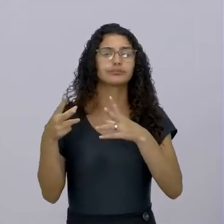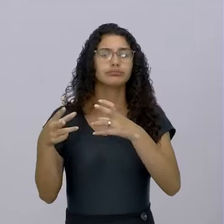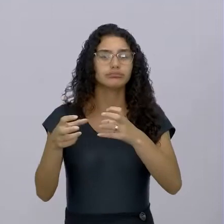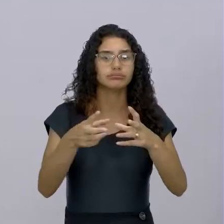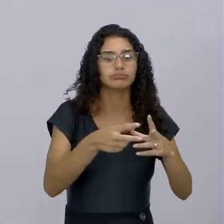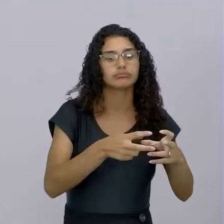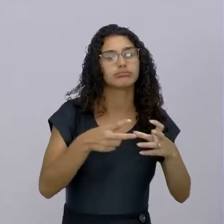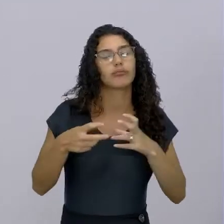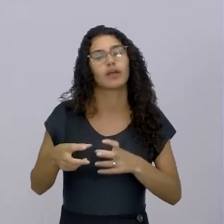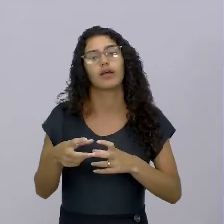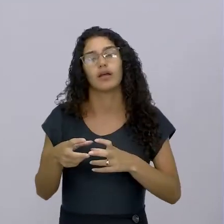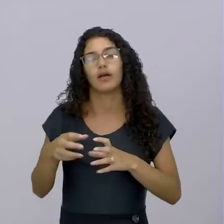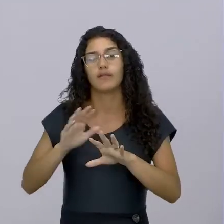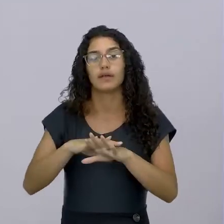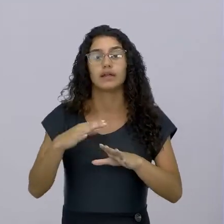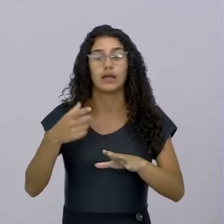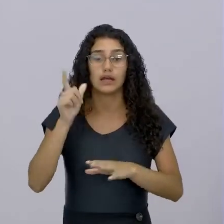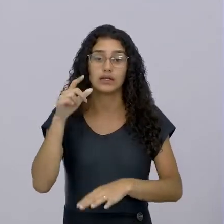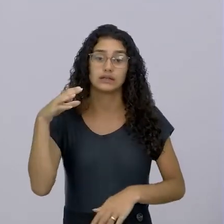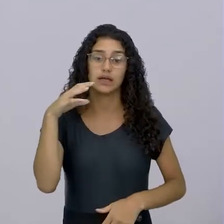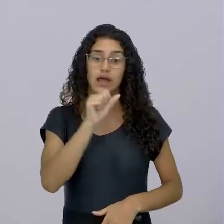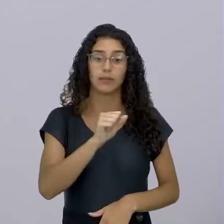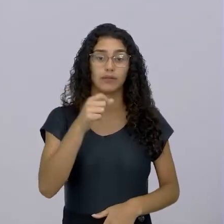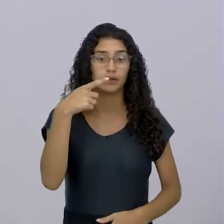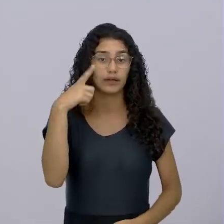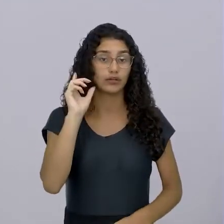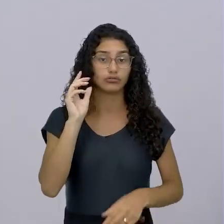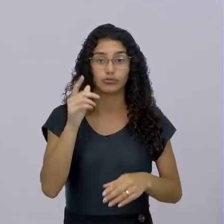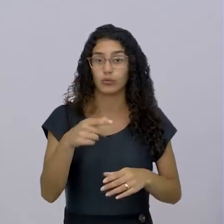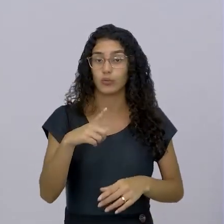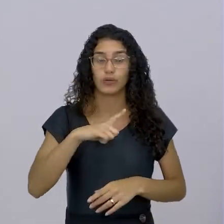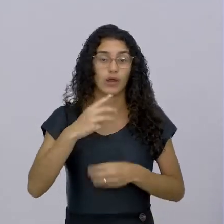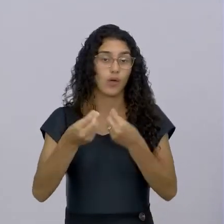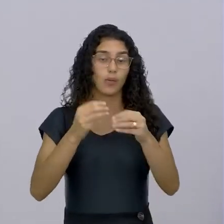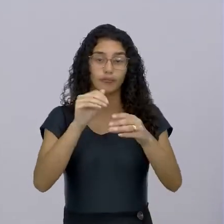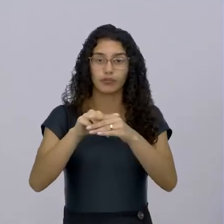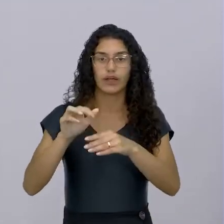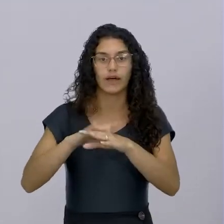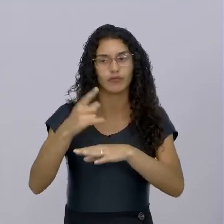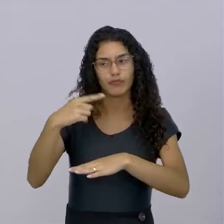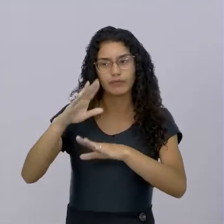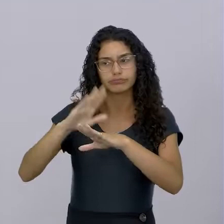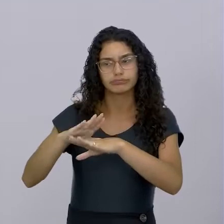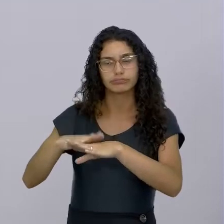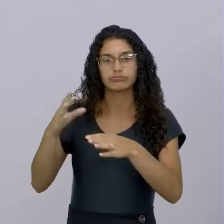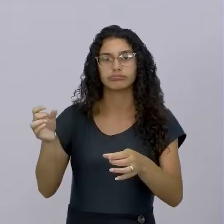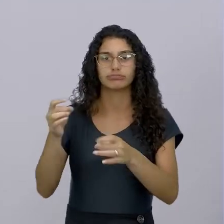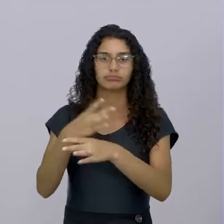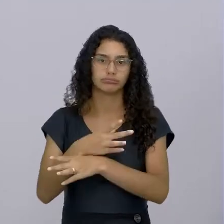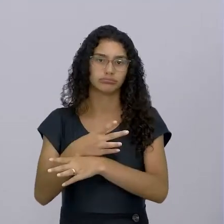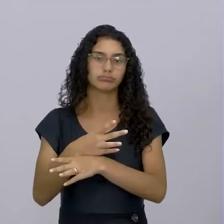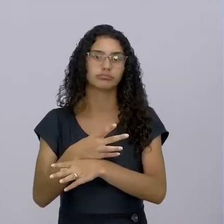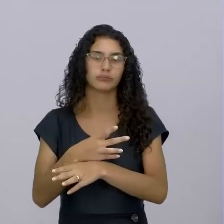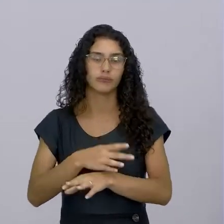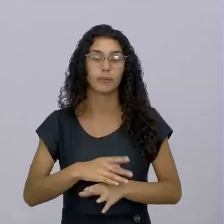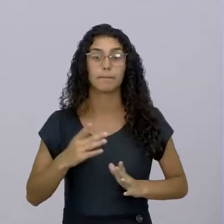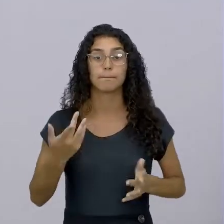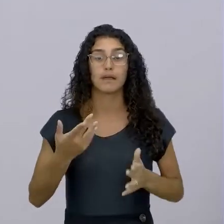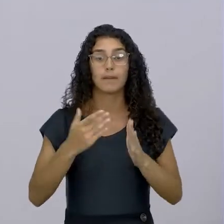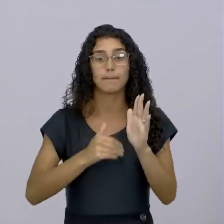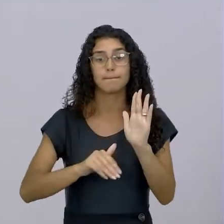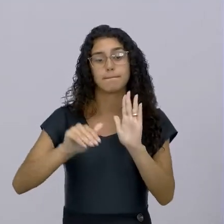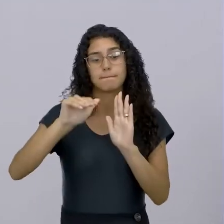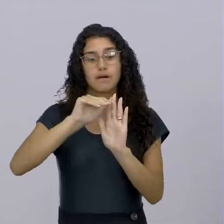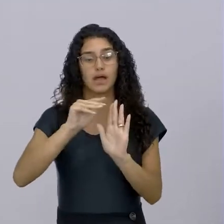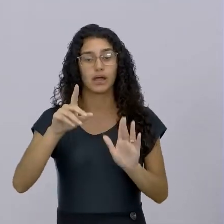né, medidas provisórias, que não dá tempo nem de votar, a pessoa vai lá e faz mesmo a medida e tal. Mas, enfim, a grande